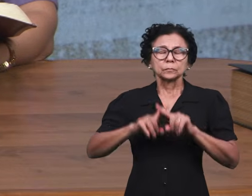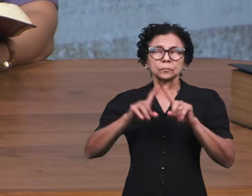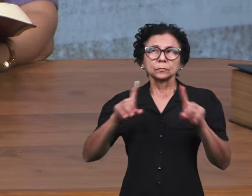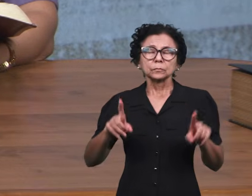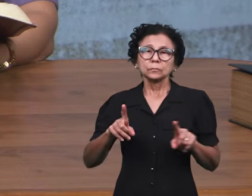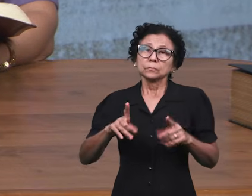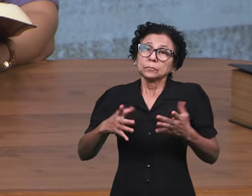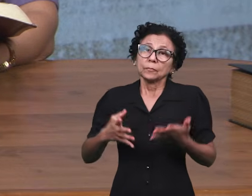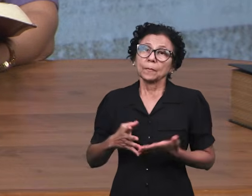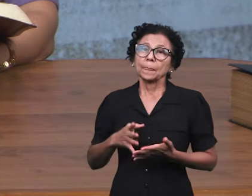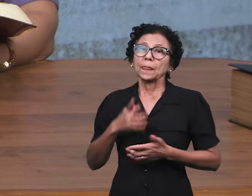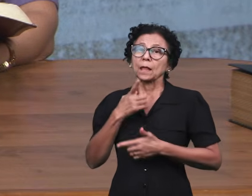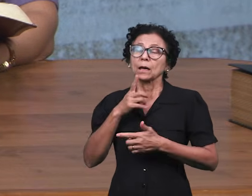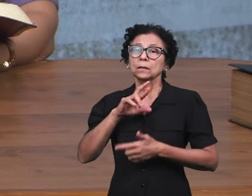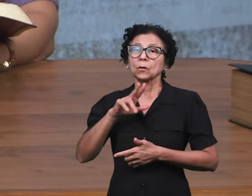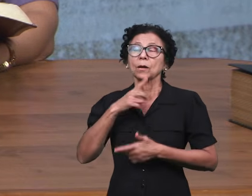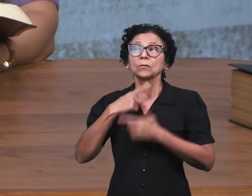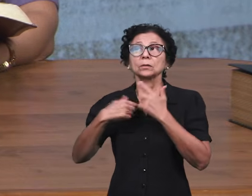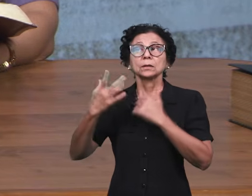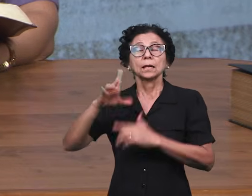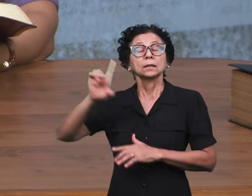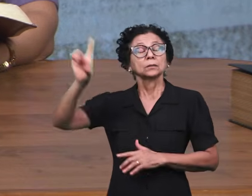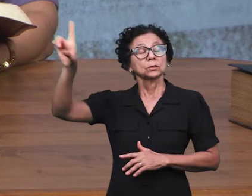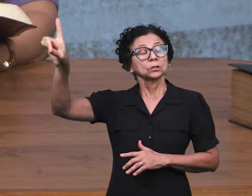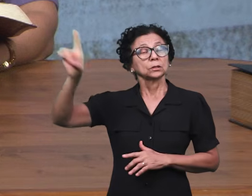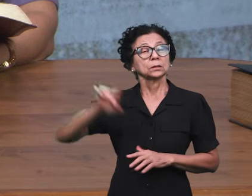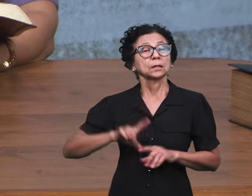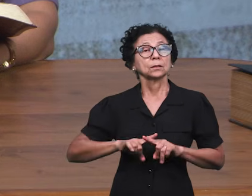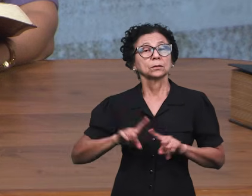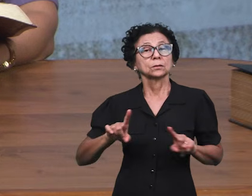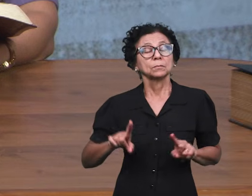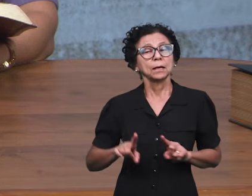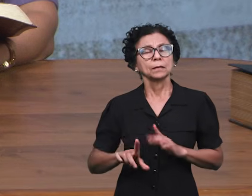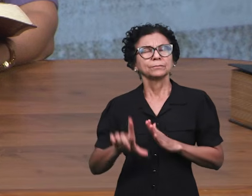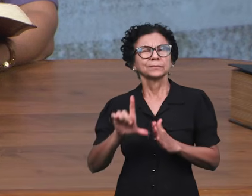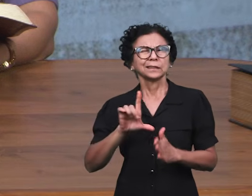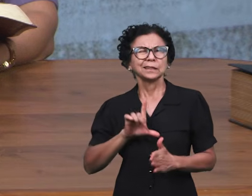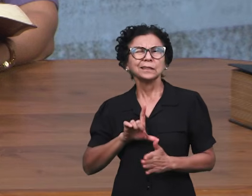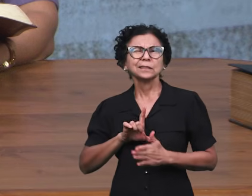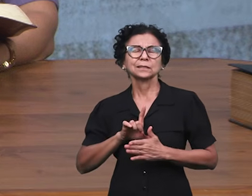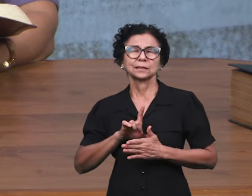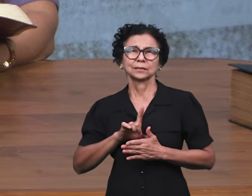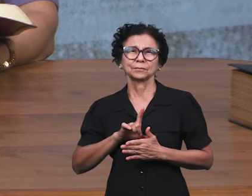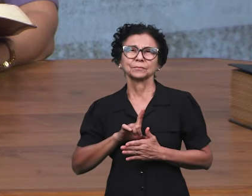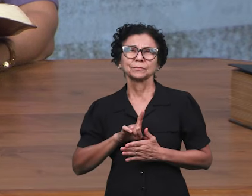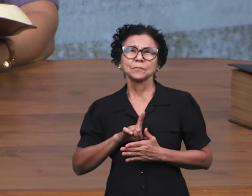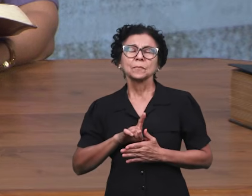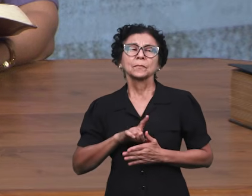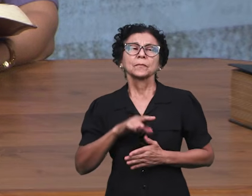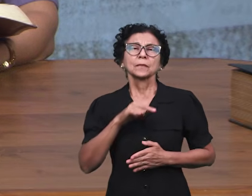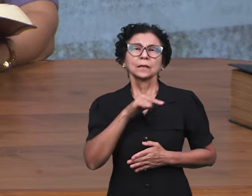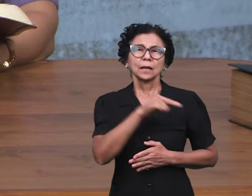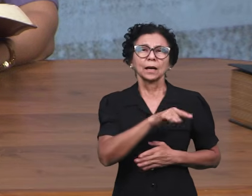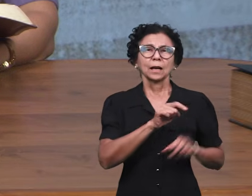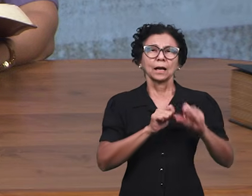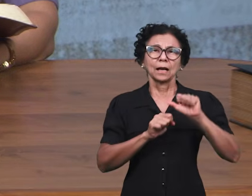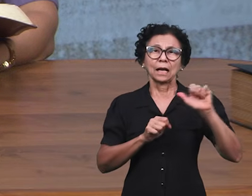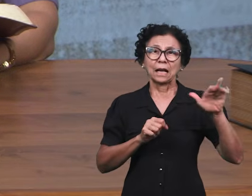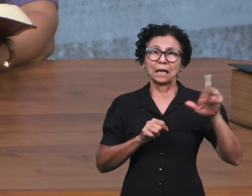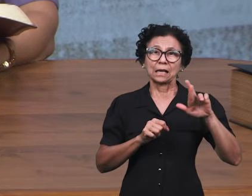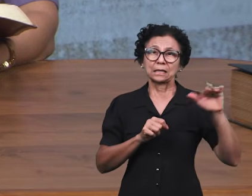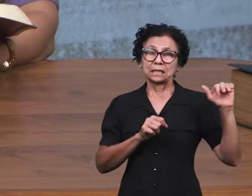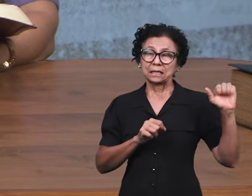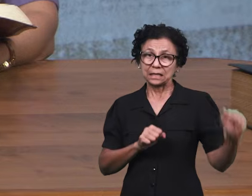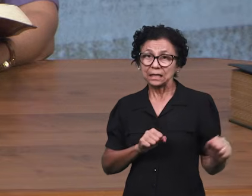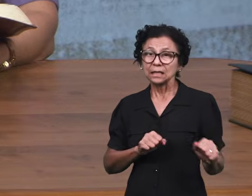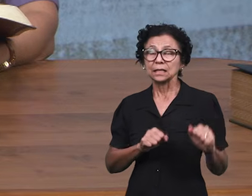coração assim o imagine. Antes, no seu coração, intenta destruir e